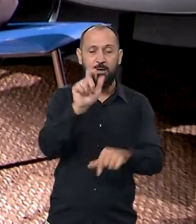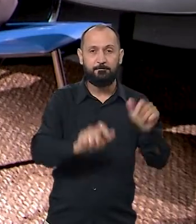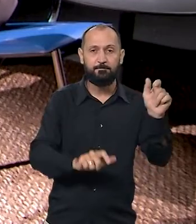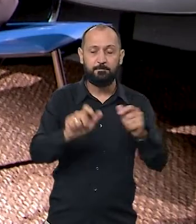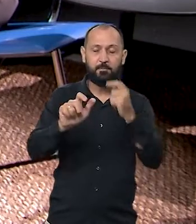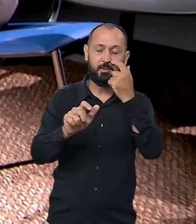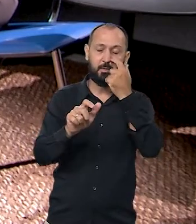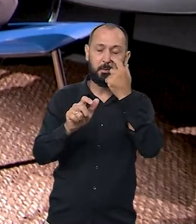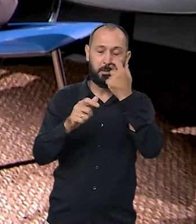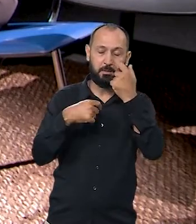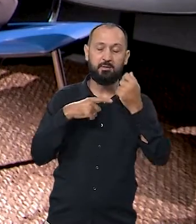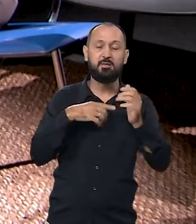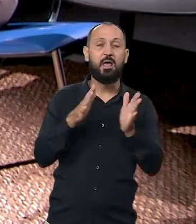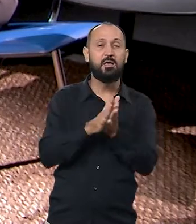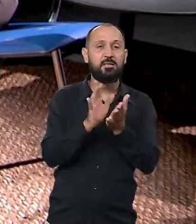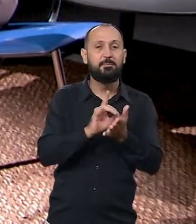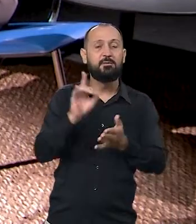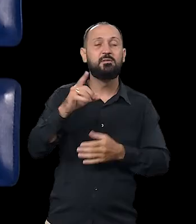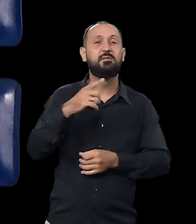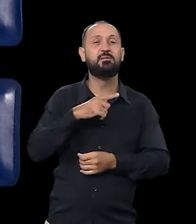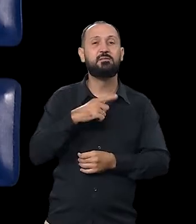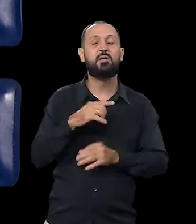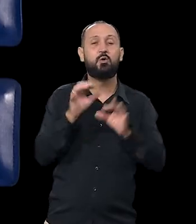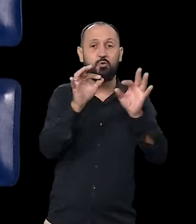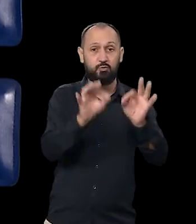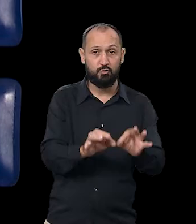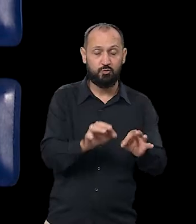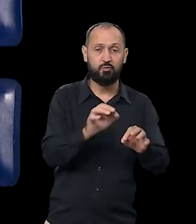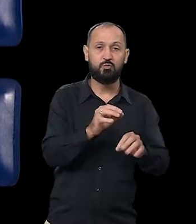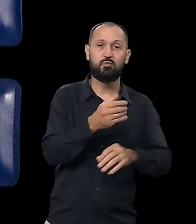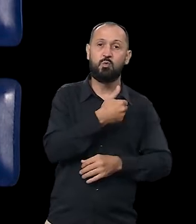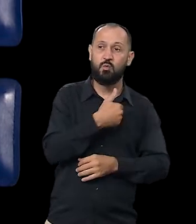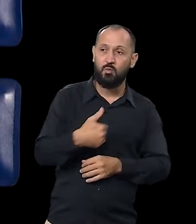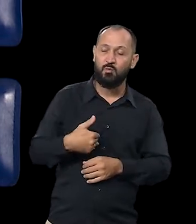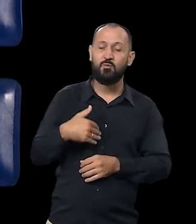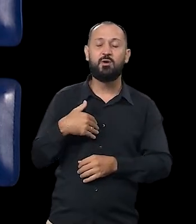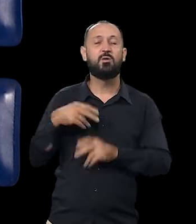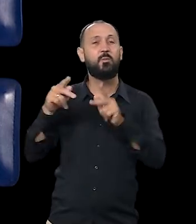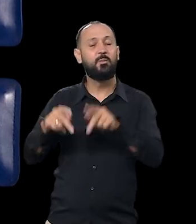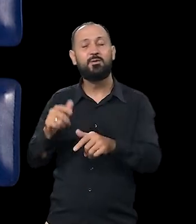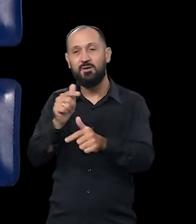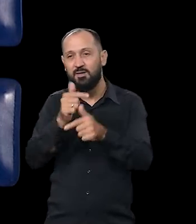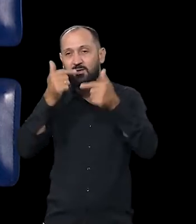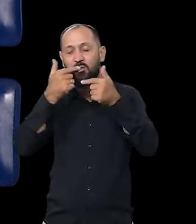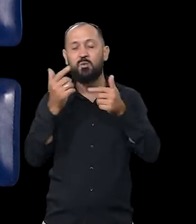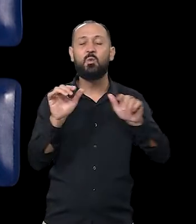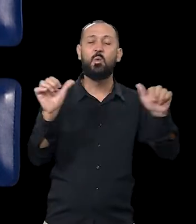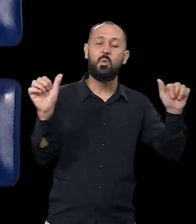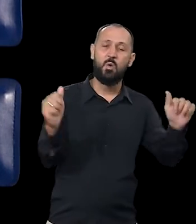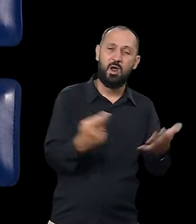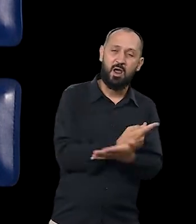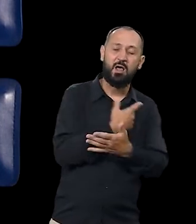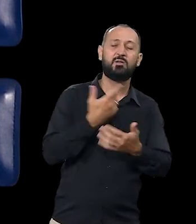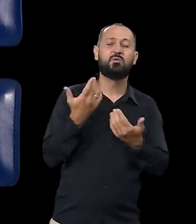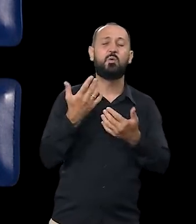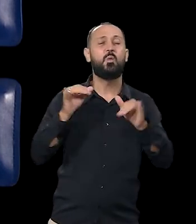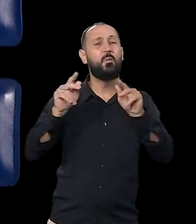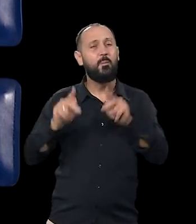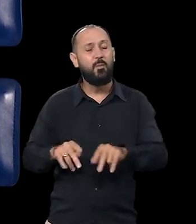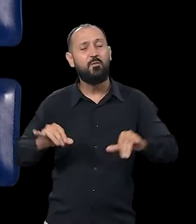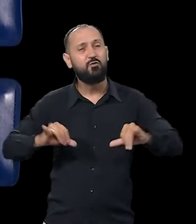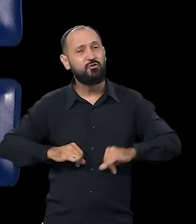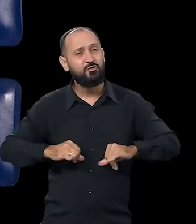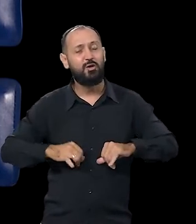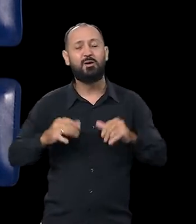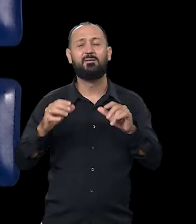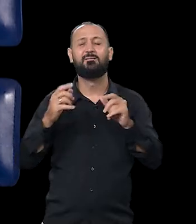das pessoas. Quando você tem, é bíblico, não é? Quando o justo governa, o povo sorri. Quando o ímpio governa, o povo geme,